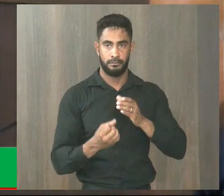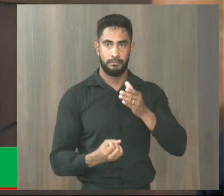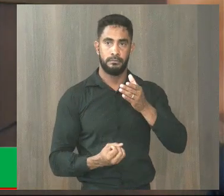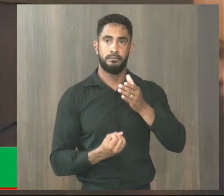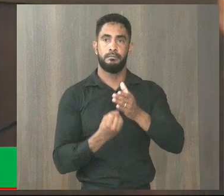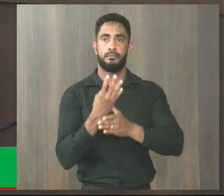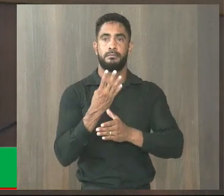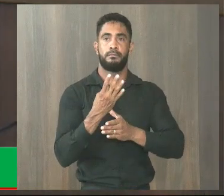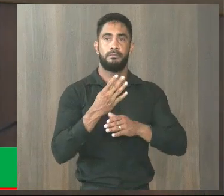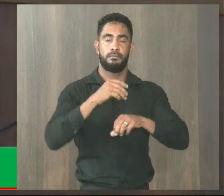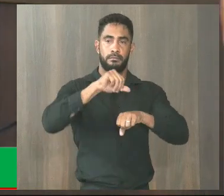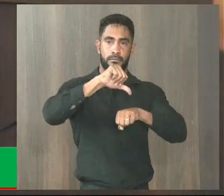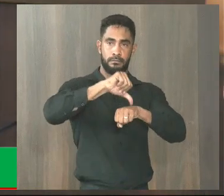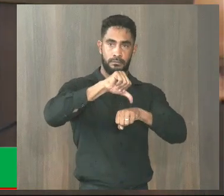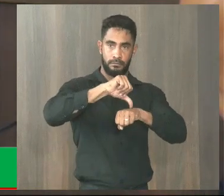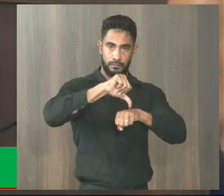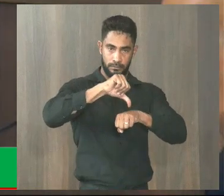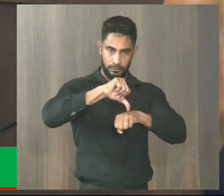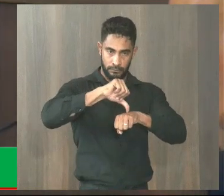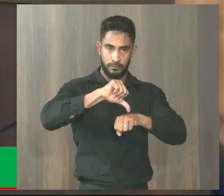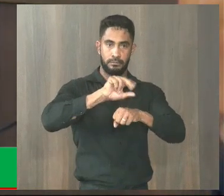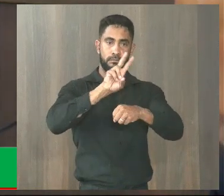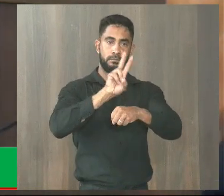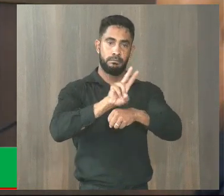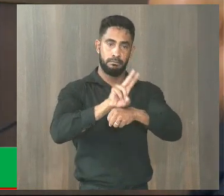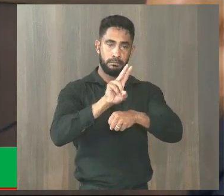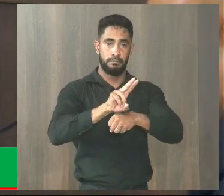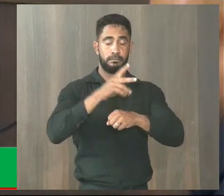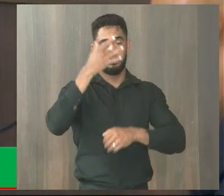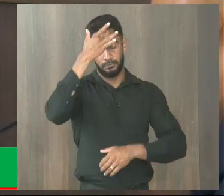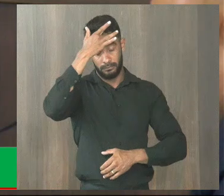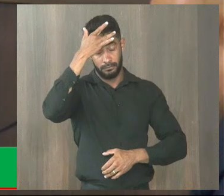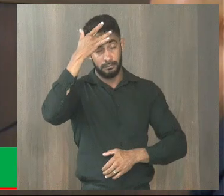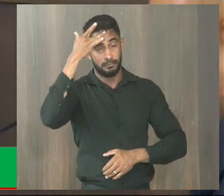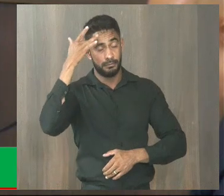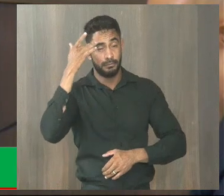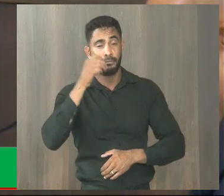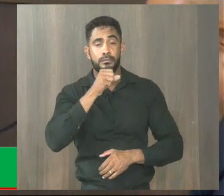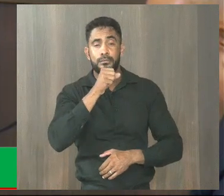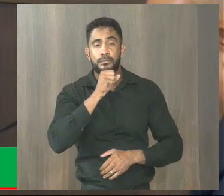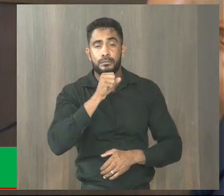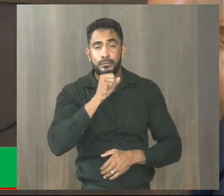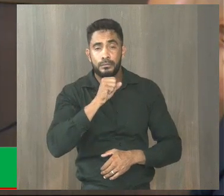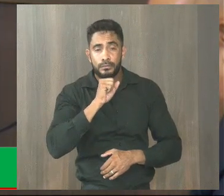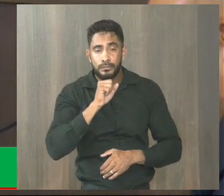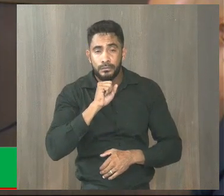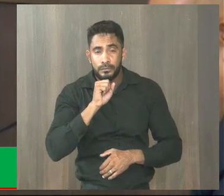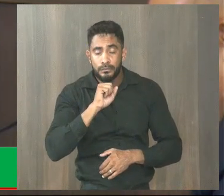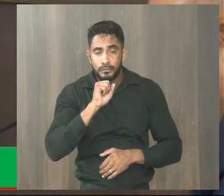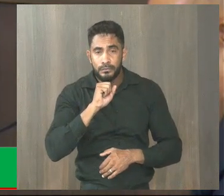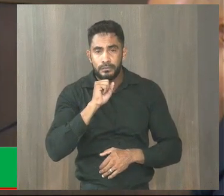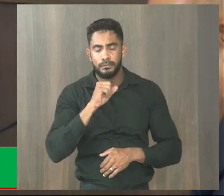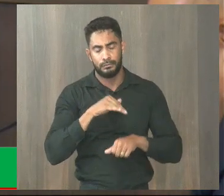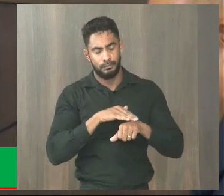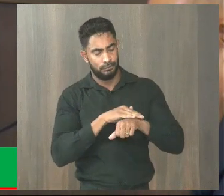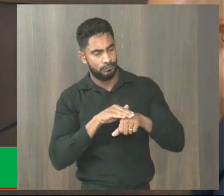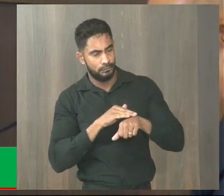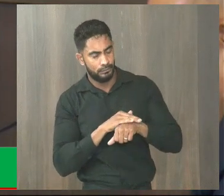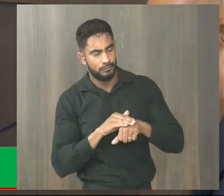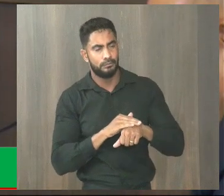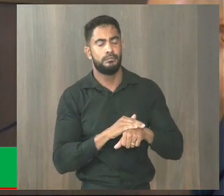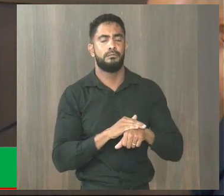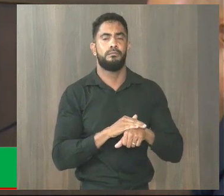um centro de geriatria. Estive conversando com o Eduardo Salles e o Ney Marques de Mello, do Conselho Municipal de